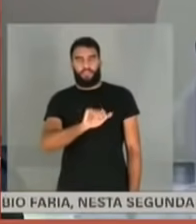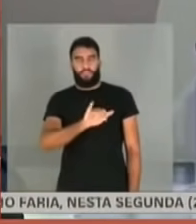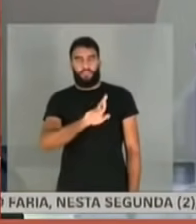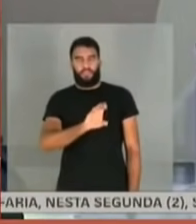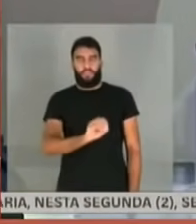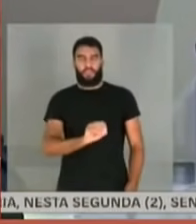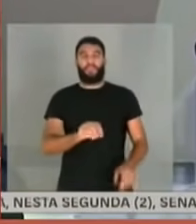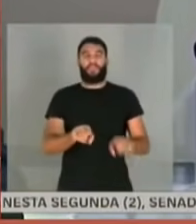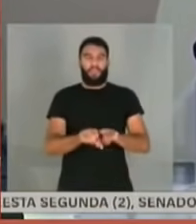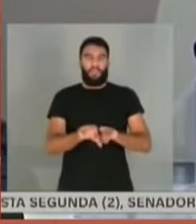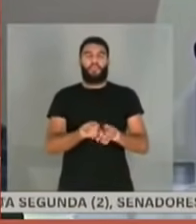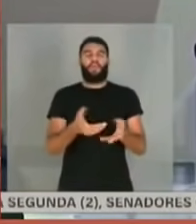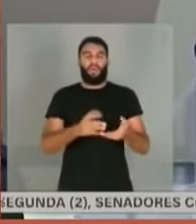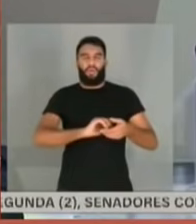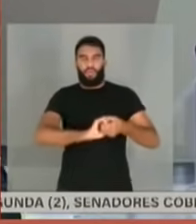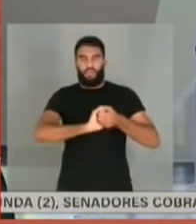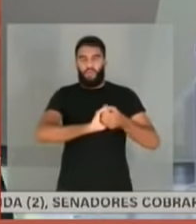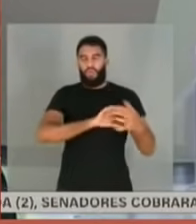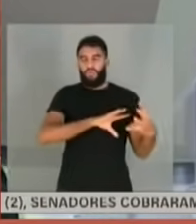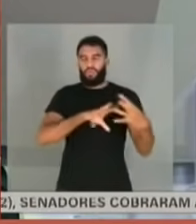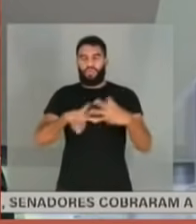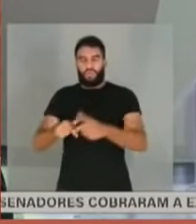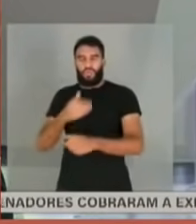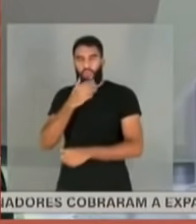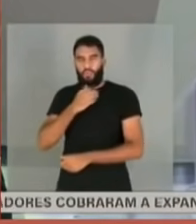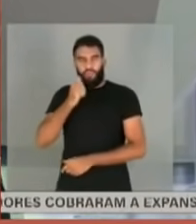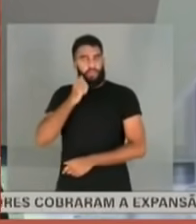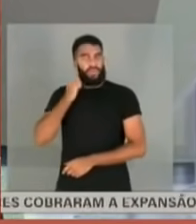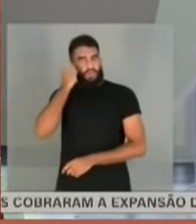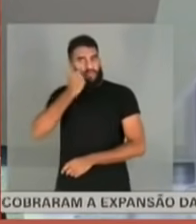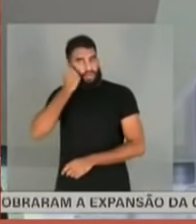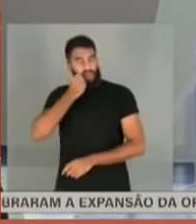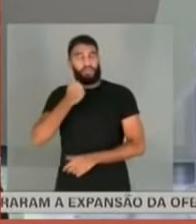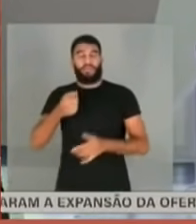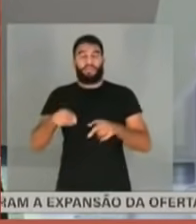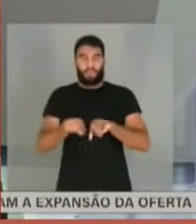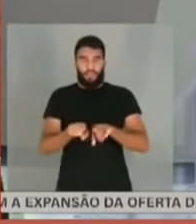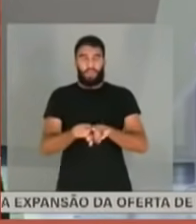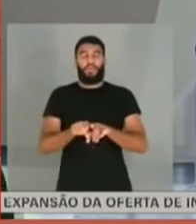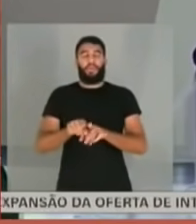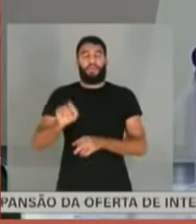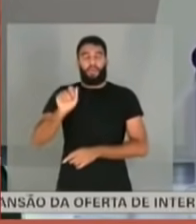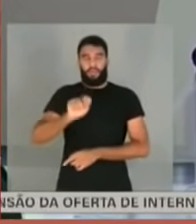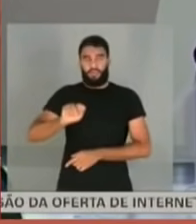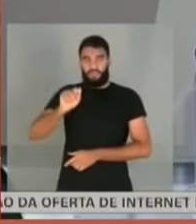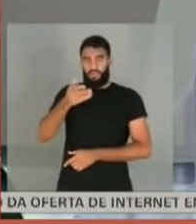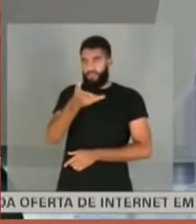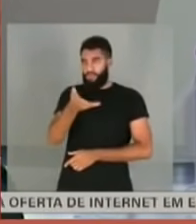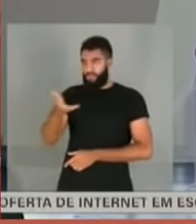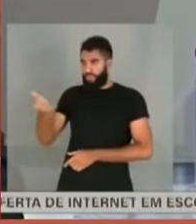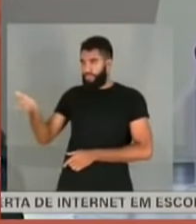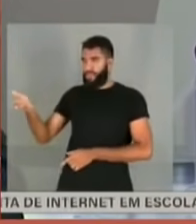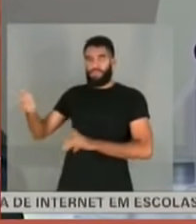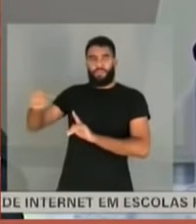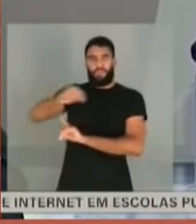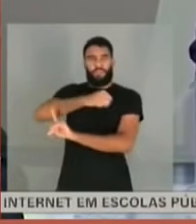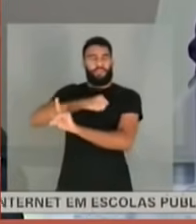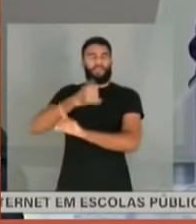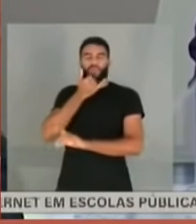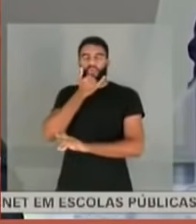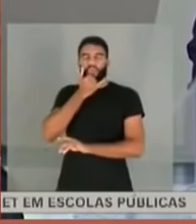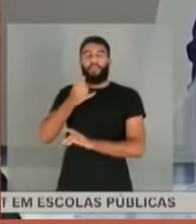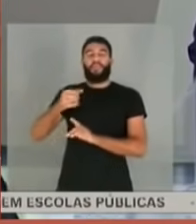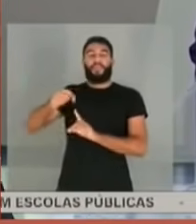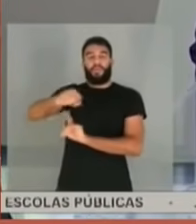Eu tenho a impressão que, mas aí é a impressão, né, que ele não tem uma opção por estar do lado